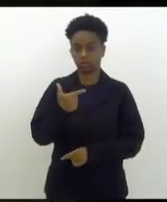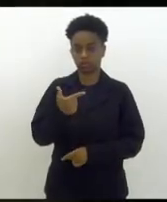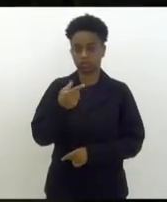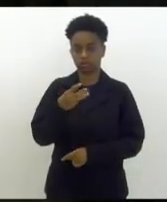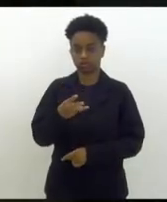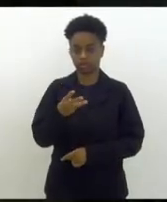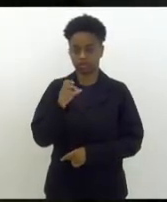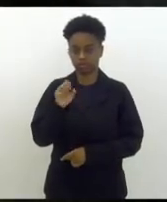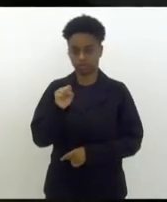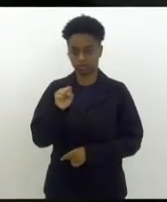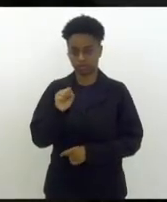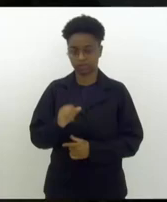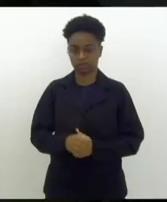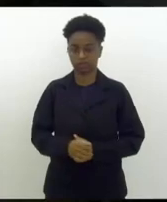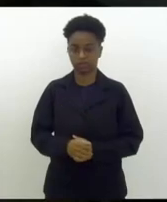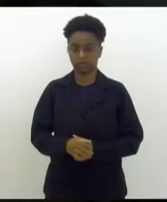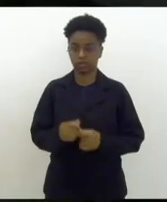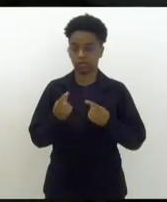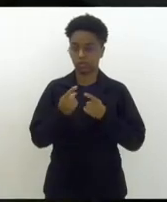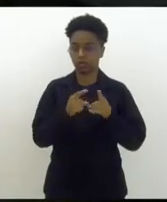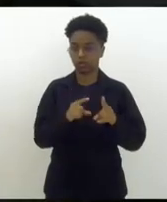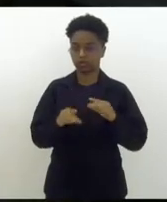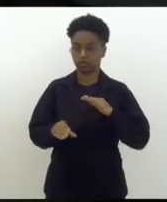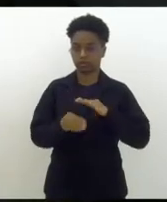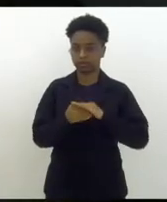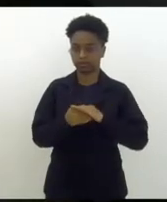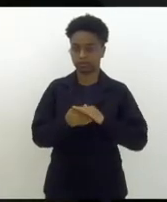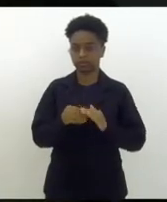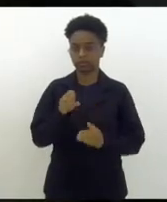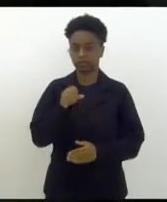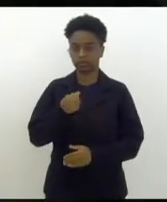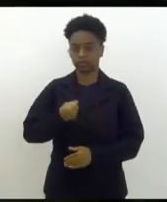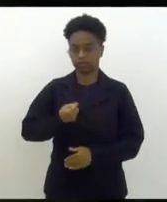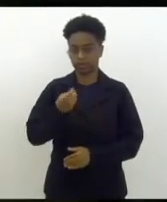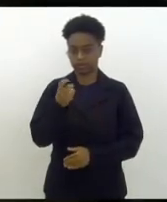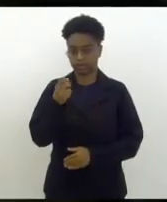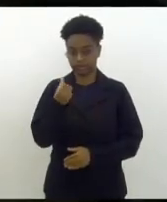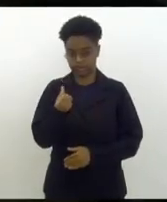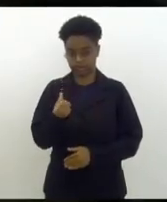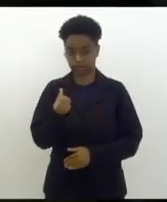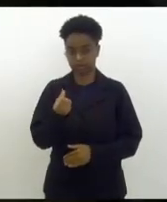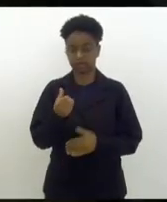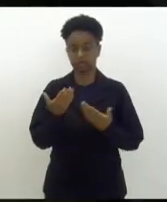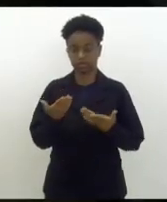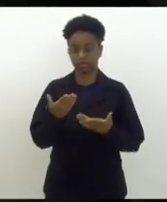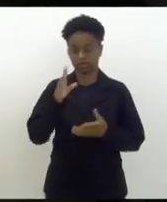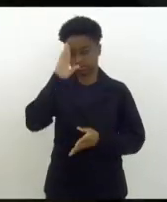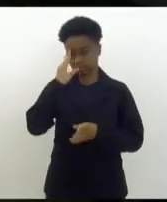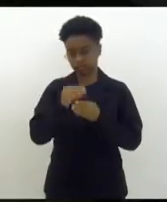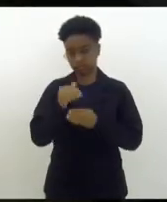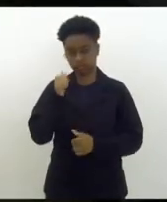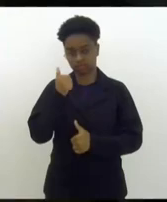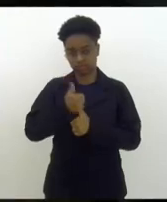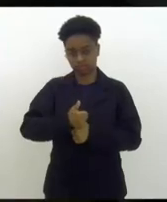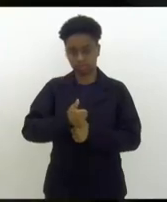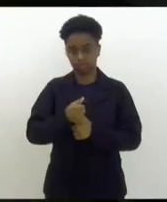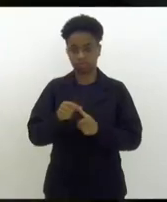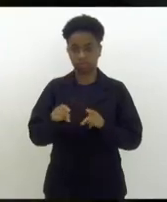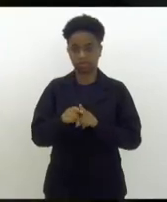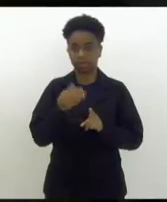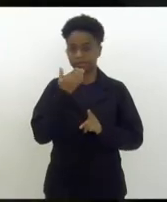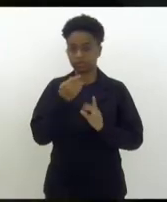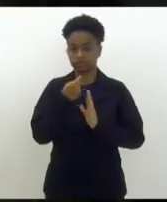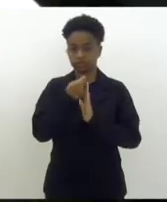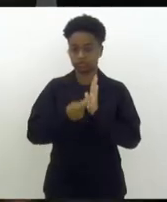3 e 8 contrário a emenda número 6 concluindo por substantivo pedindo forma final de redação